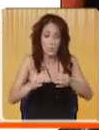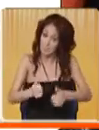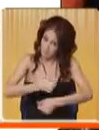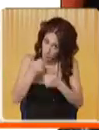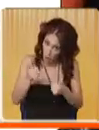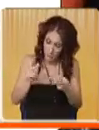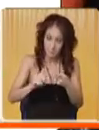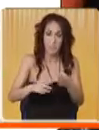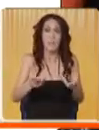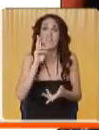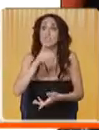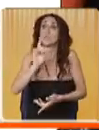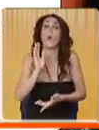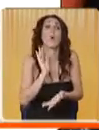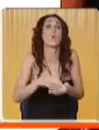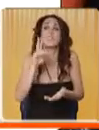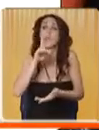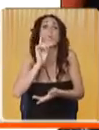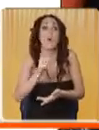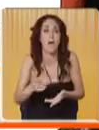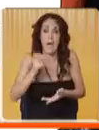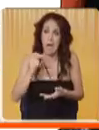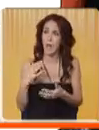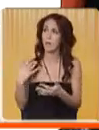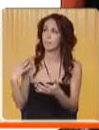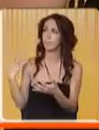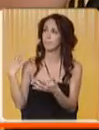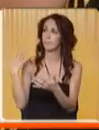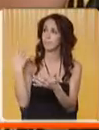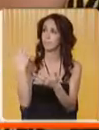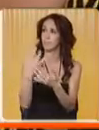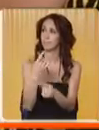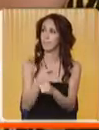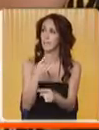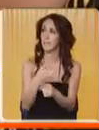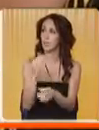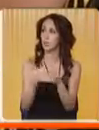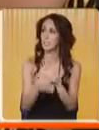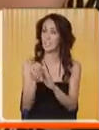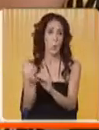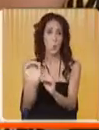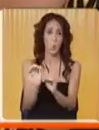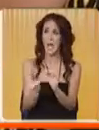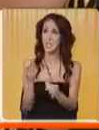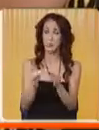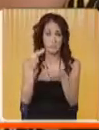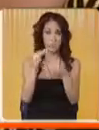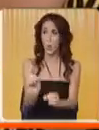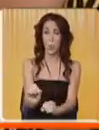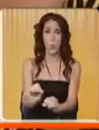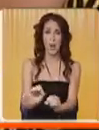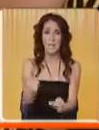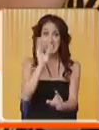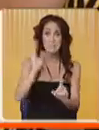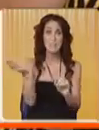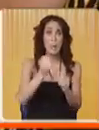eficaz, e o que se verifica de facto é que os anos vão-se passando, continuamos sem a justiça célere, sem a justiça eficaz, e quando se